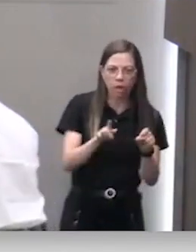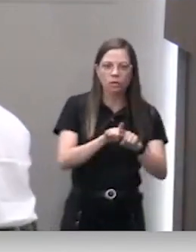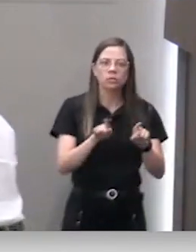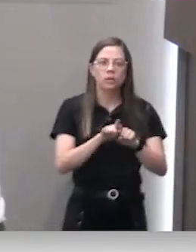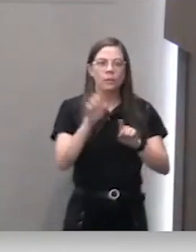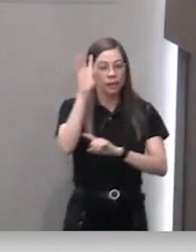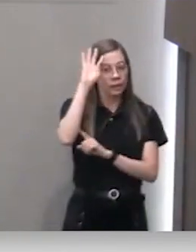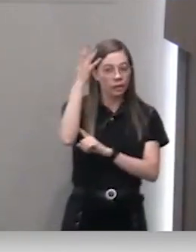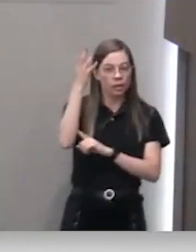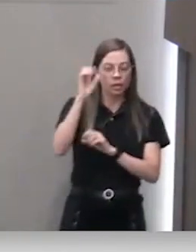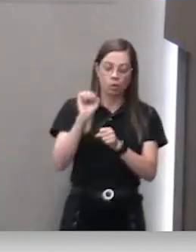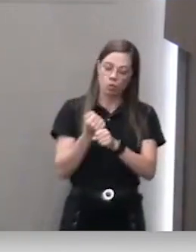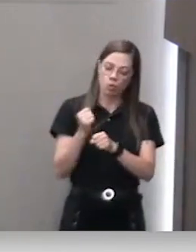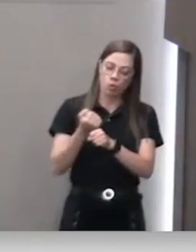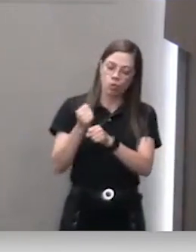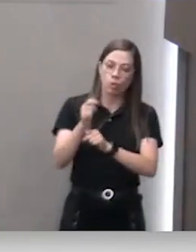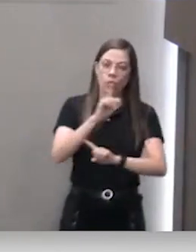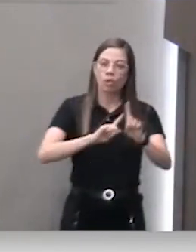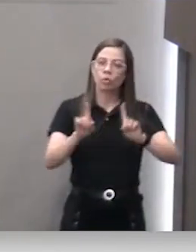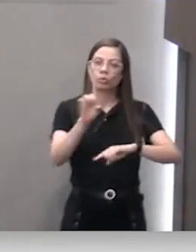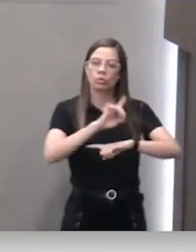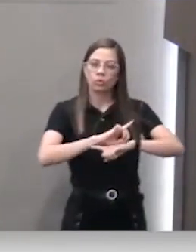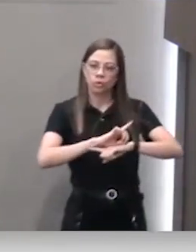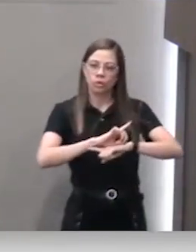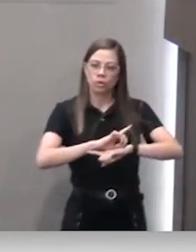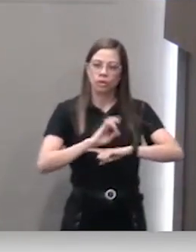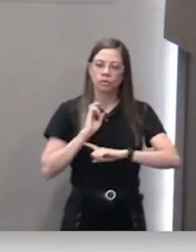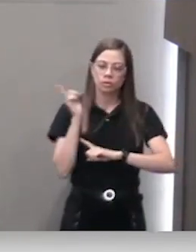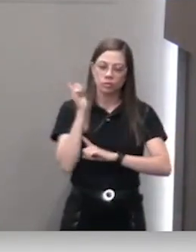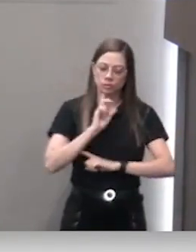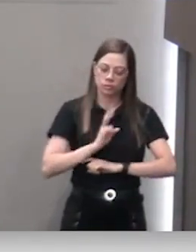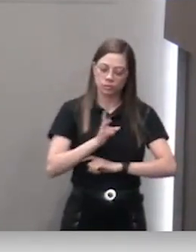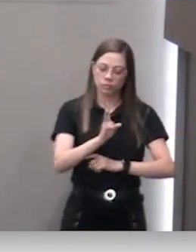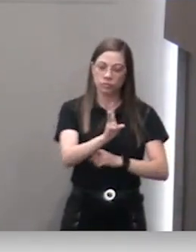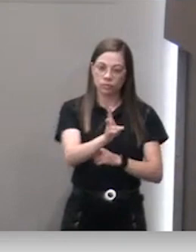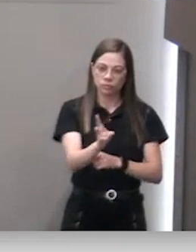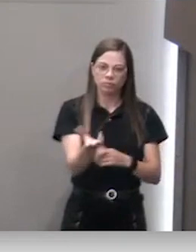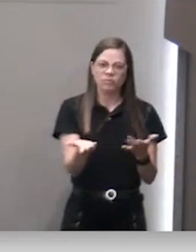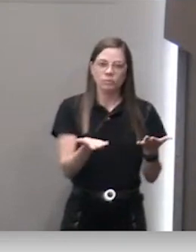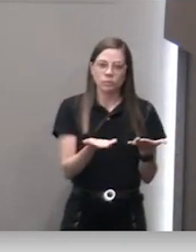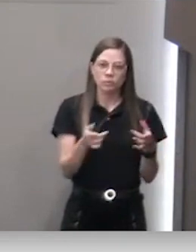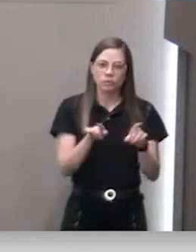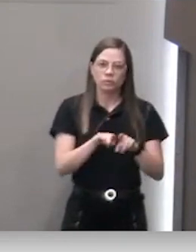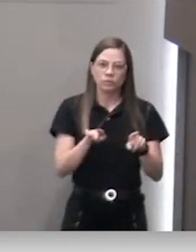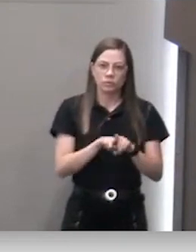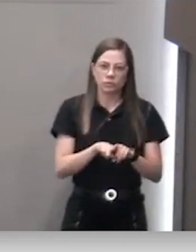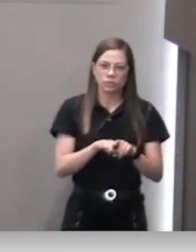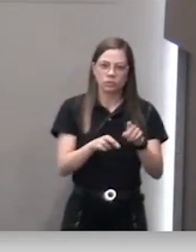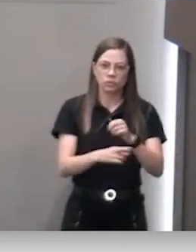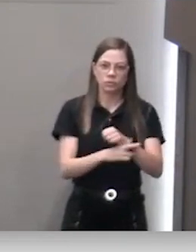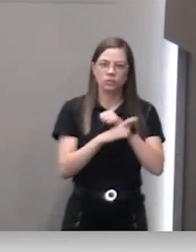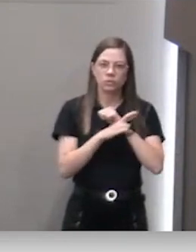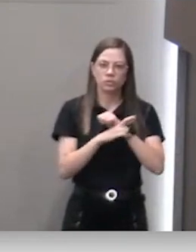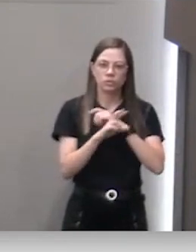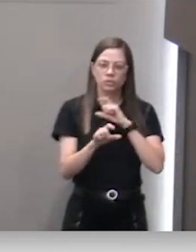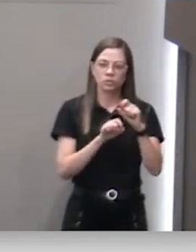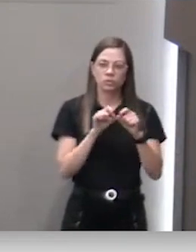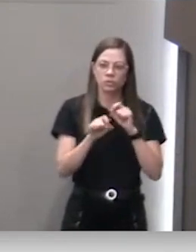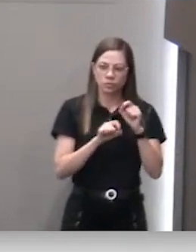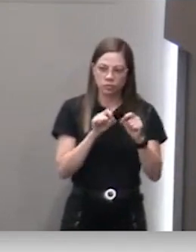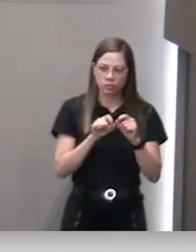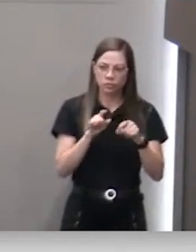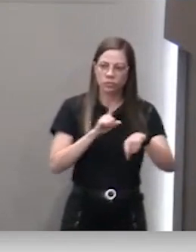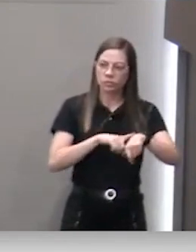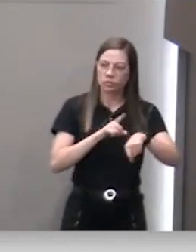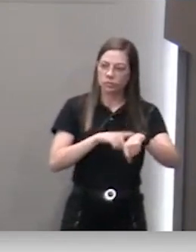obra que está acontecendo há alguns dias. E daremos reinício agora, garantindo o